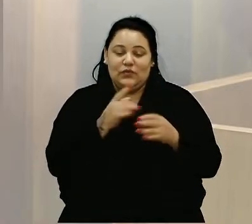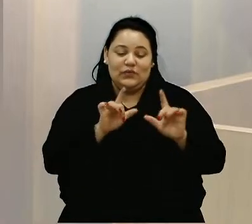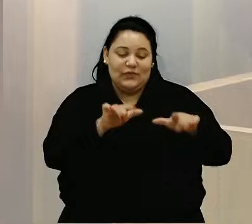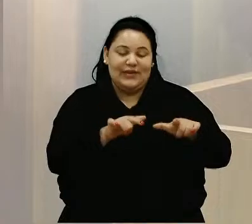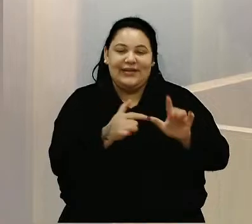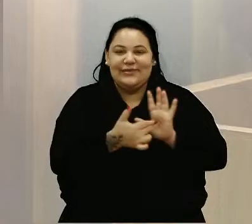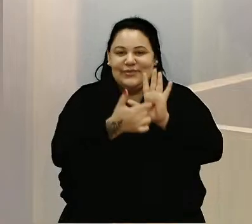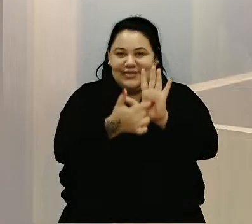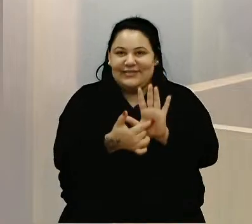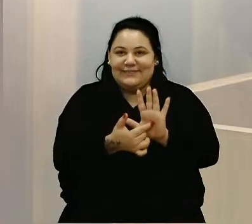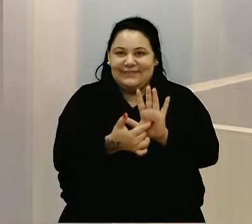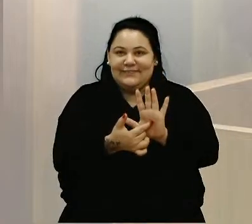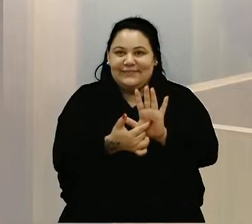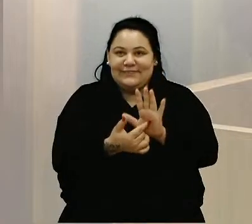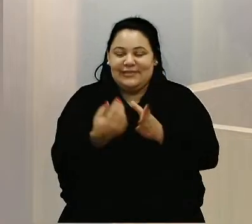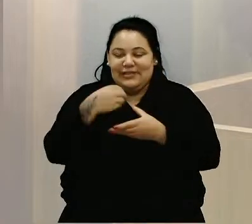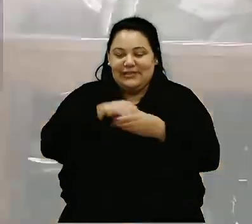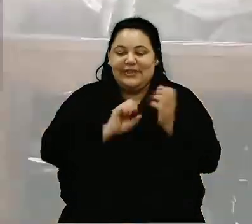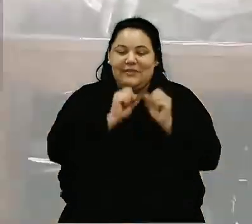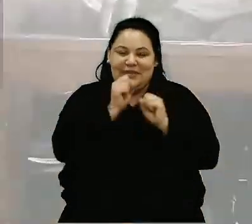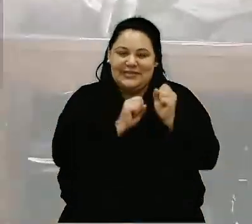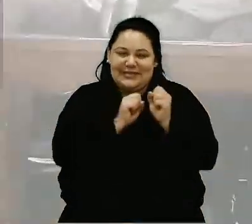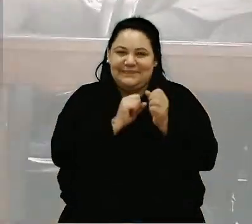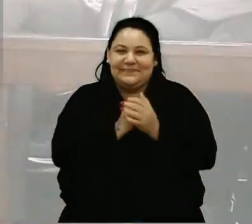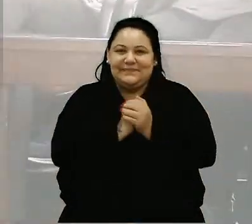nossa empresa. Obrigado.